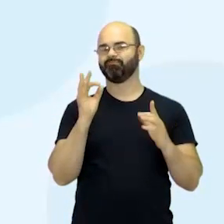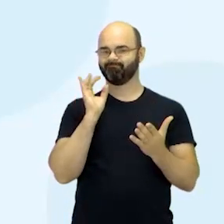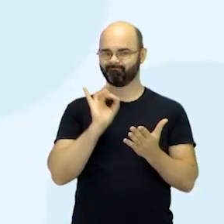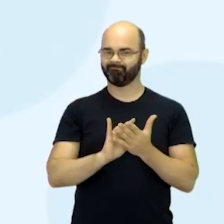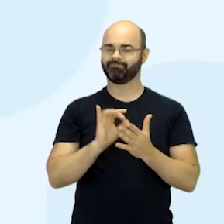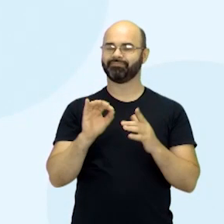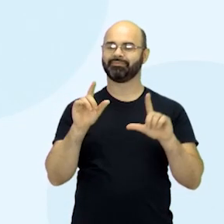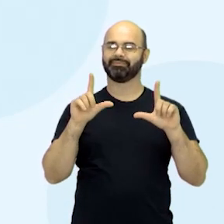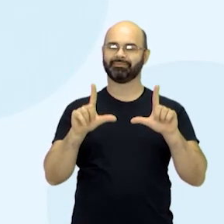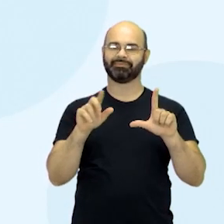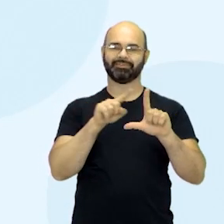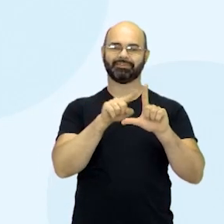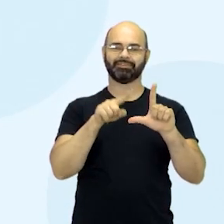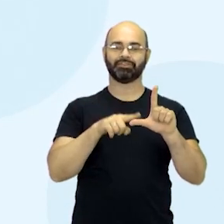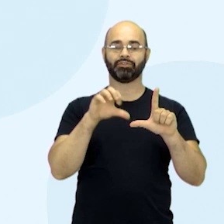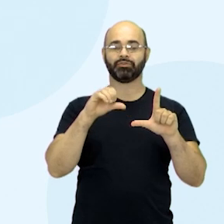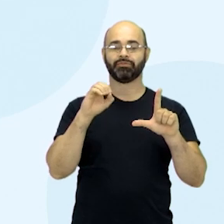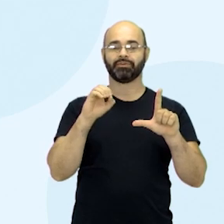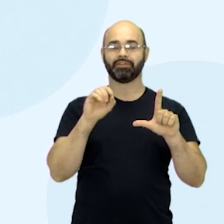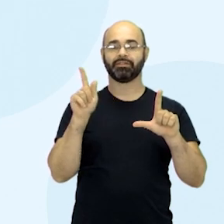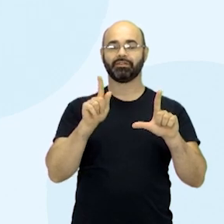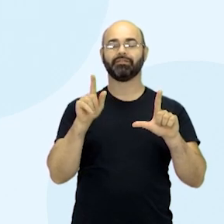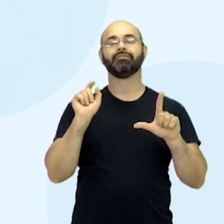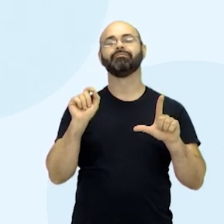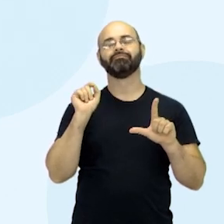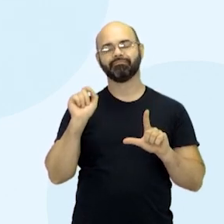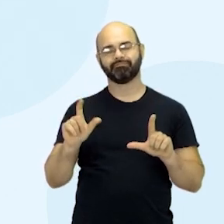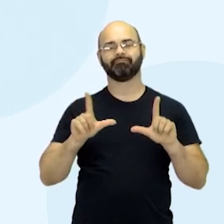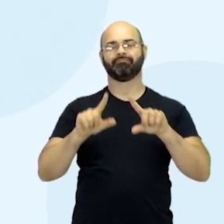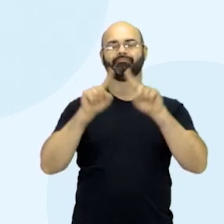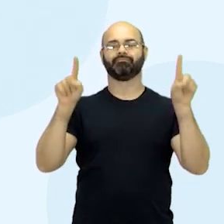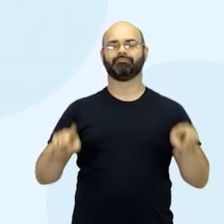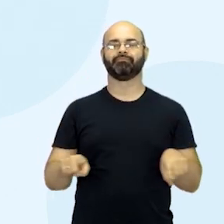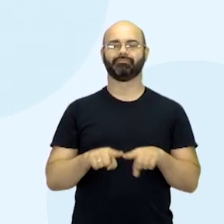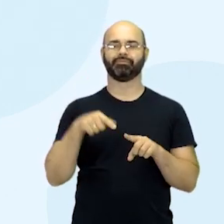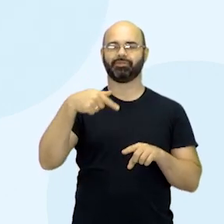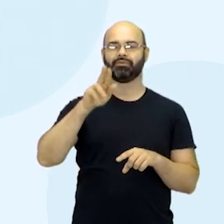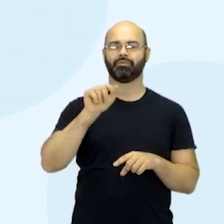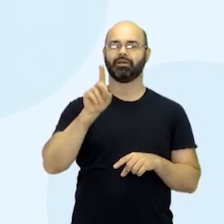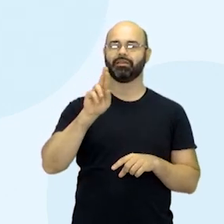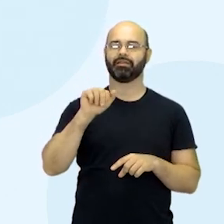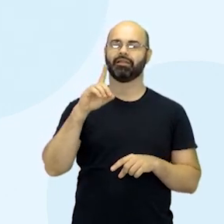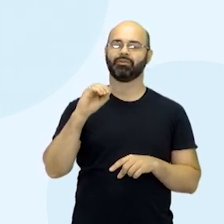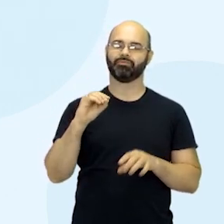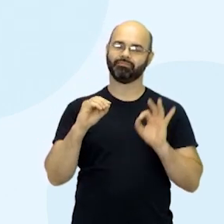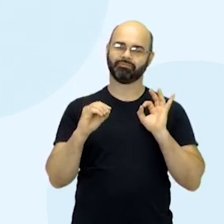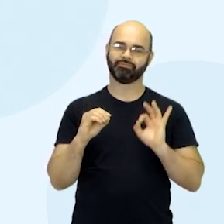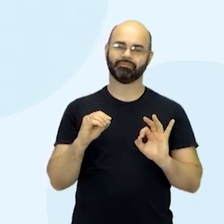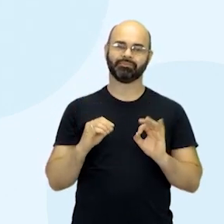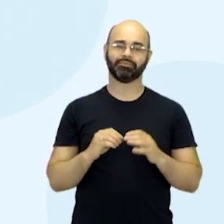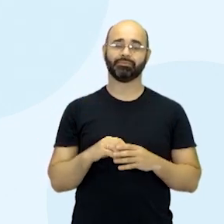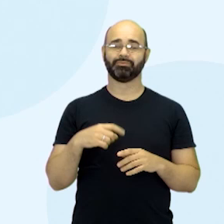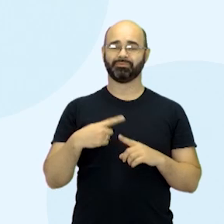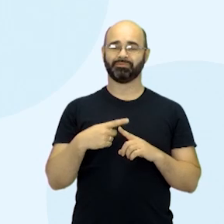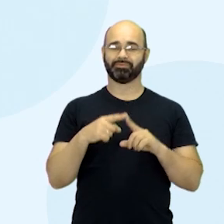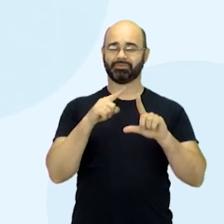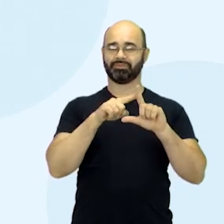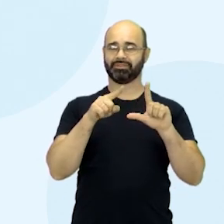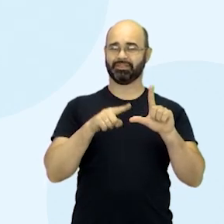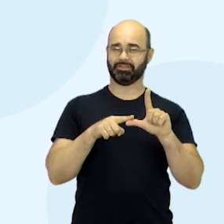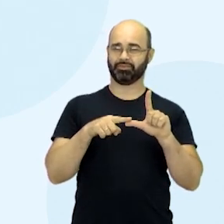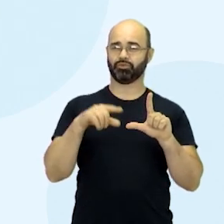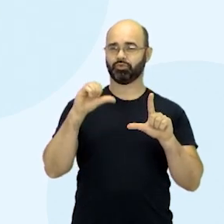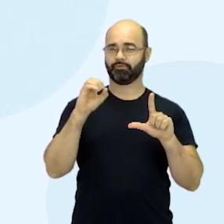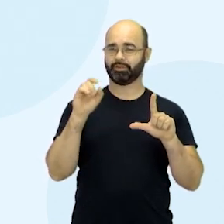né? Então, só pode ser aí qual? Quadrado. Quadrado, né? Então, para ter 4 ângulos retos, né? 4 ângulos